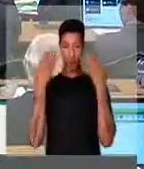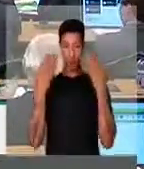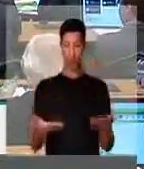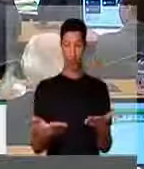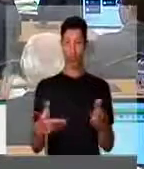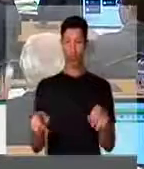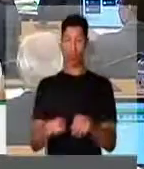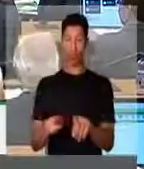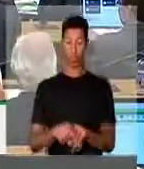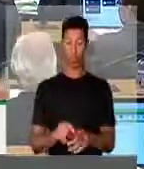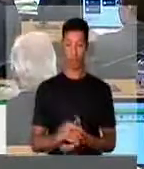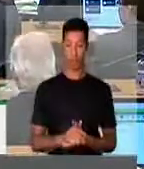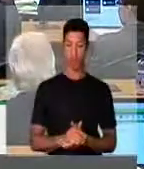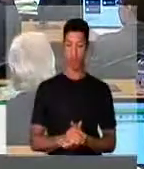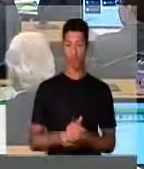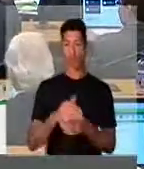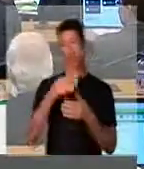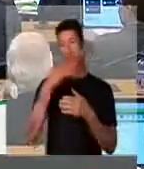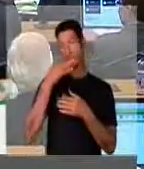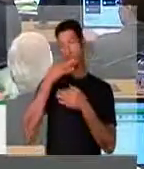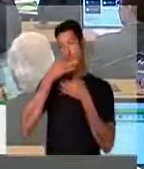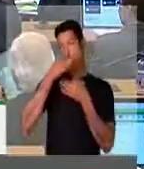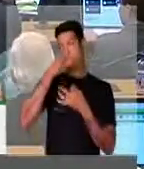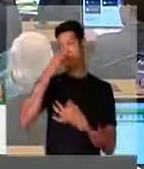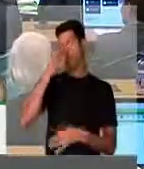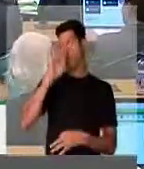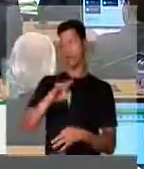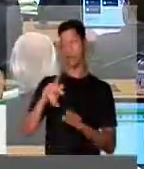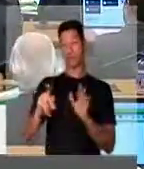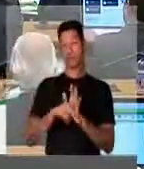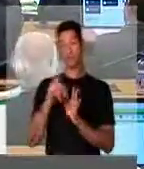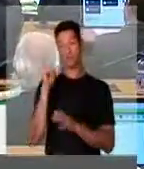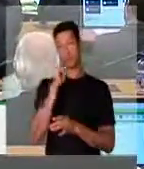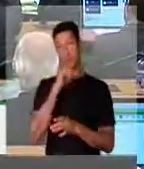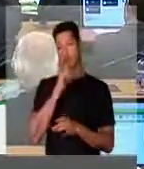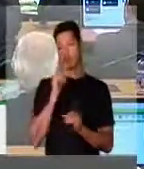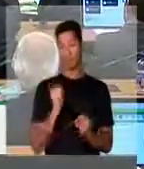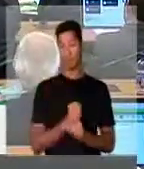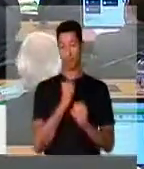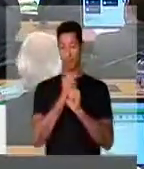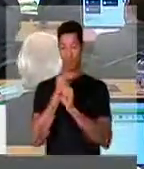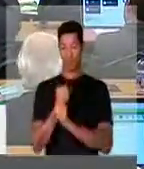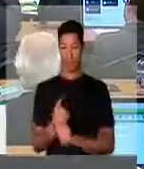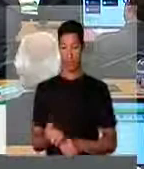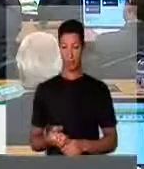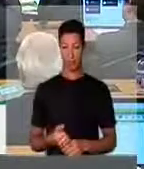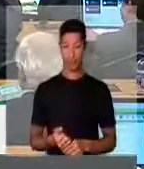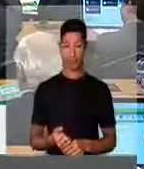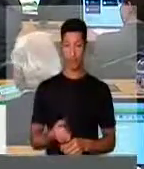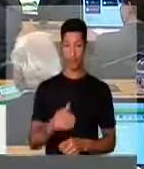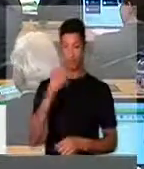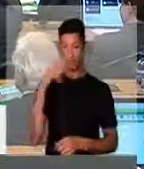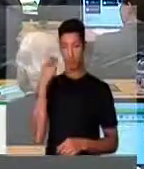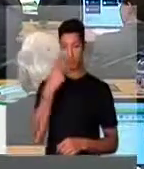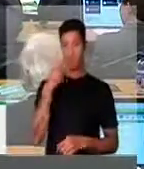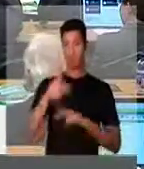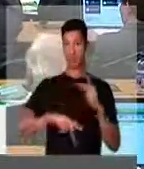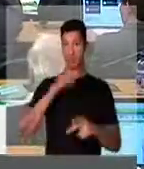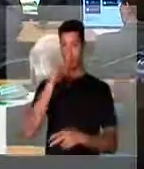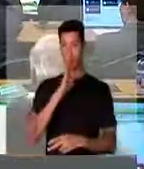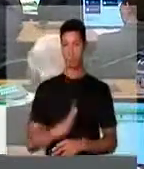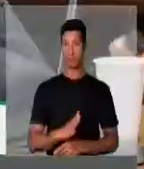apresentar uma narrativa que é parte de uma mentira que se construiu para iludir o povo